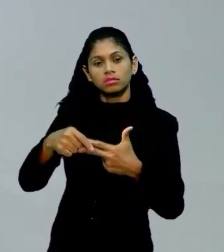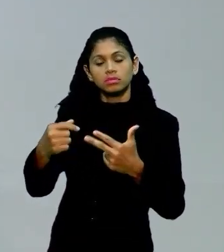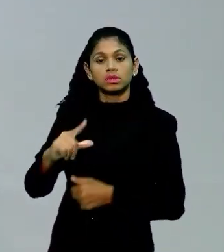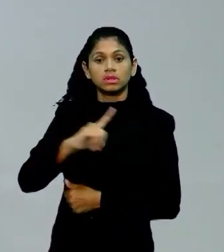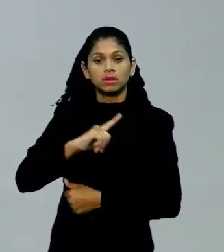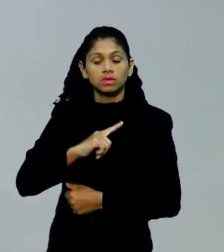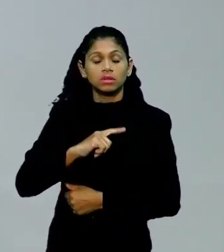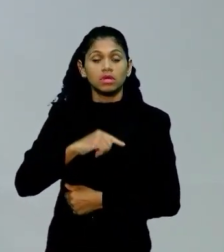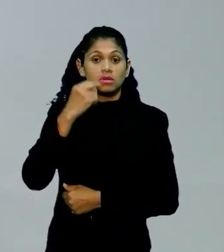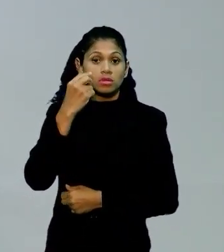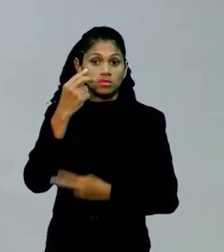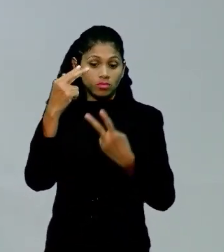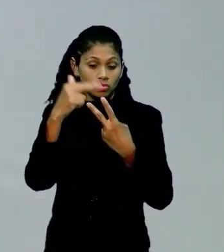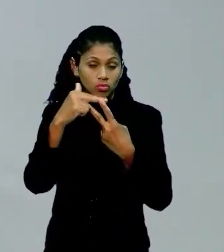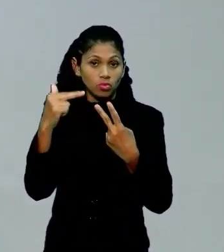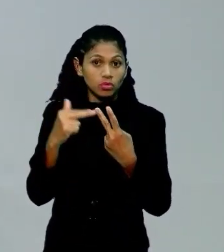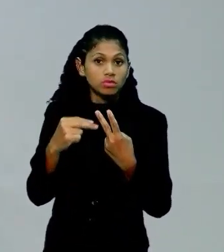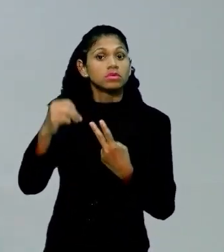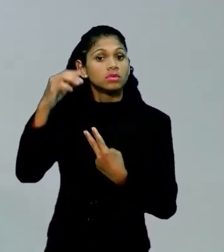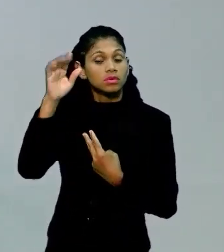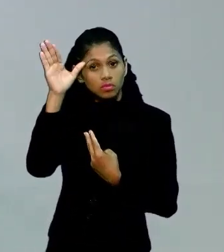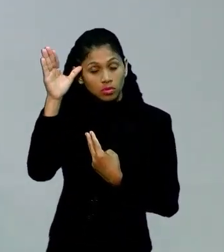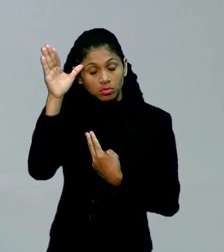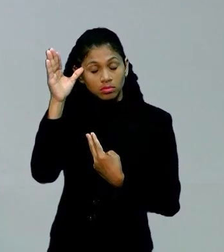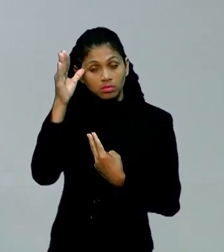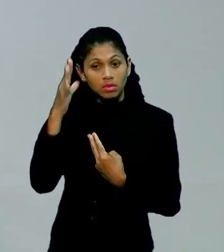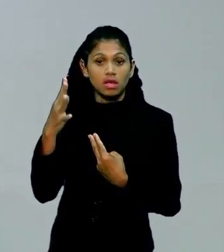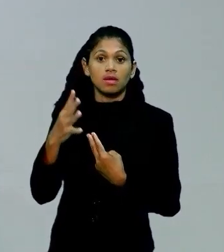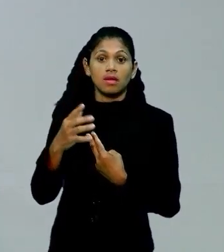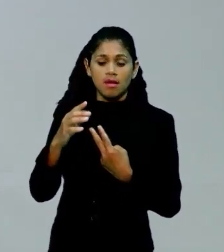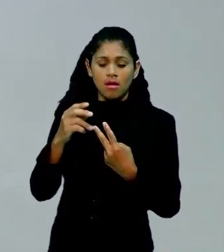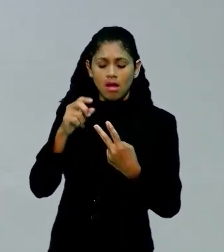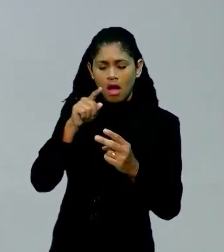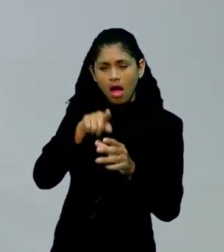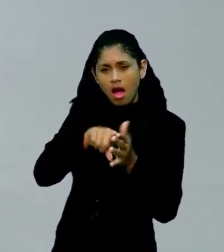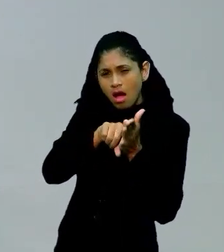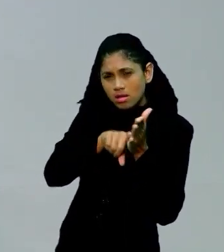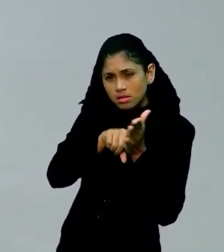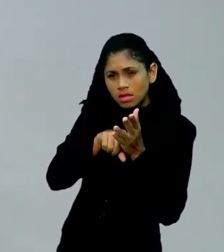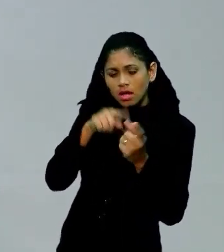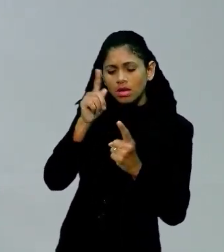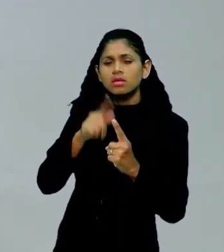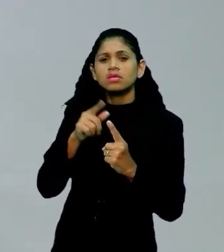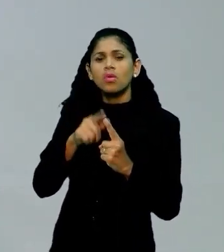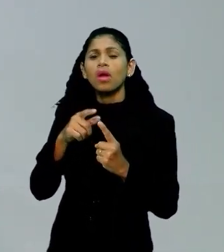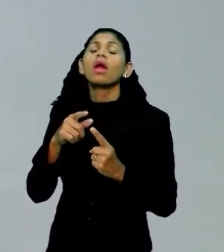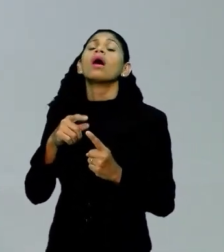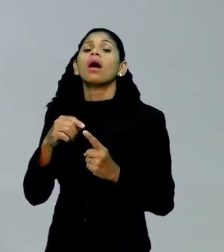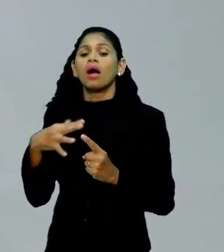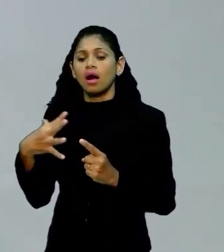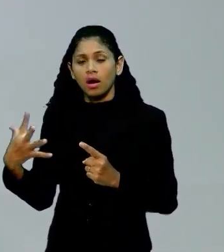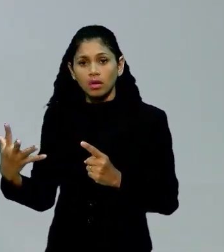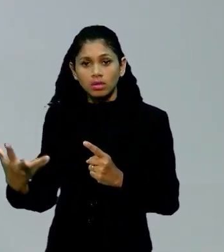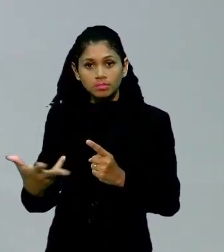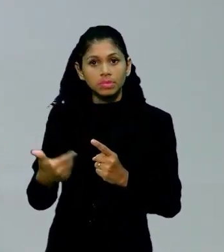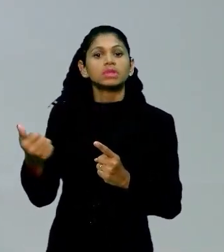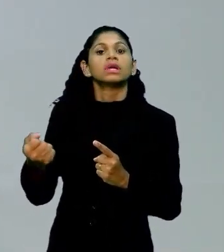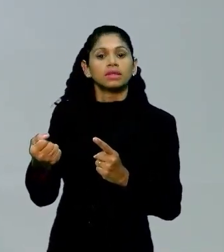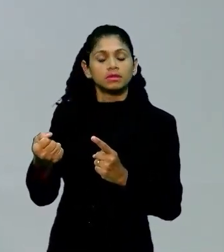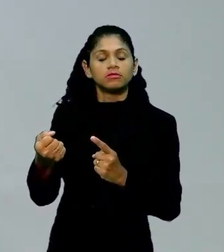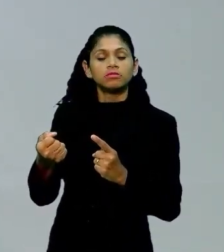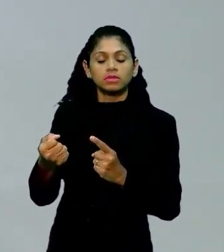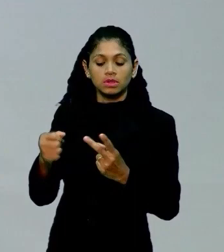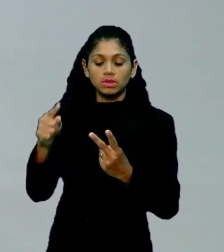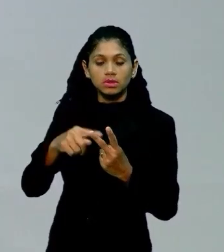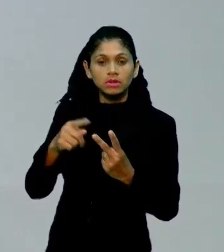de conhecimento que é analisar a competência e a habilidade a gente vai tentar destrinchar aqui os conhecimentos obrigatórios que